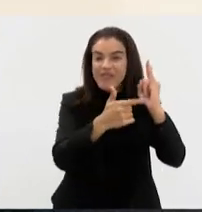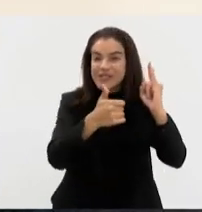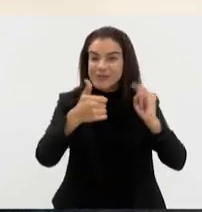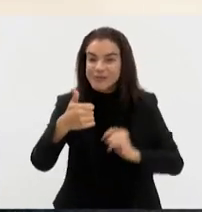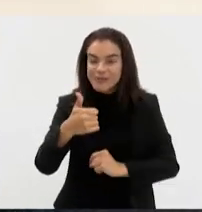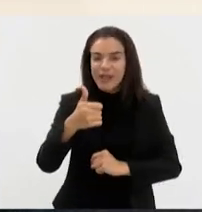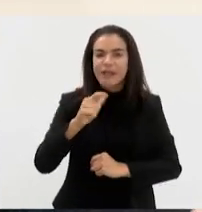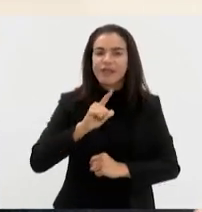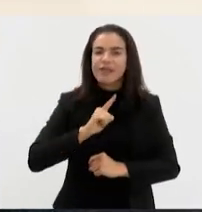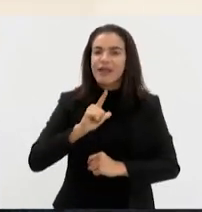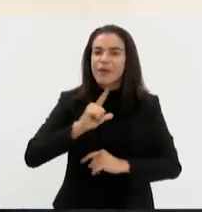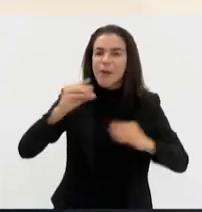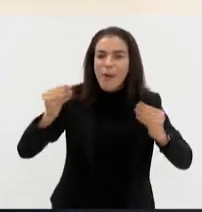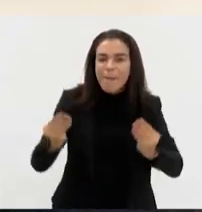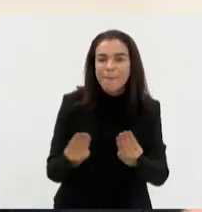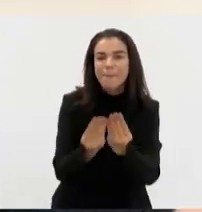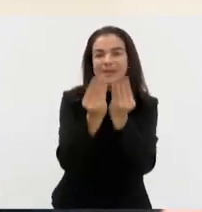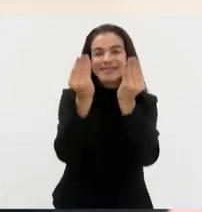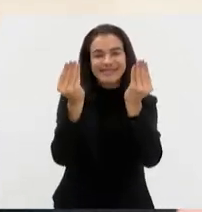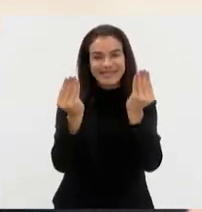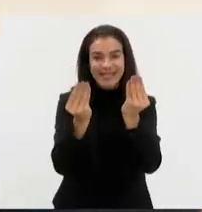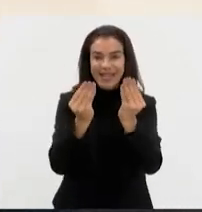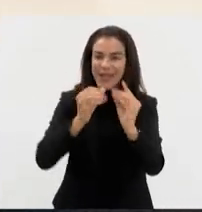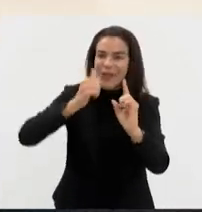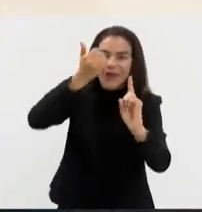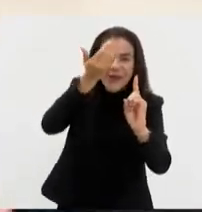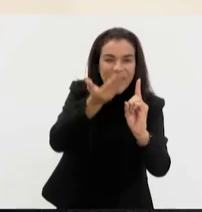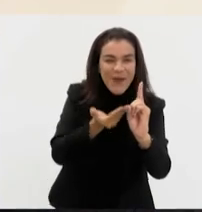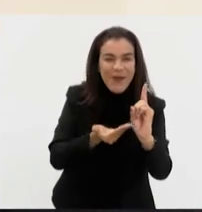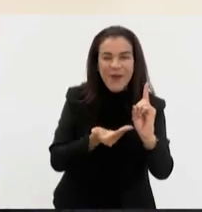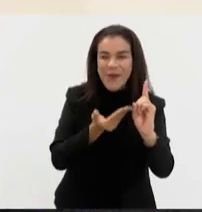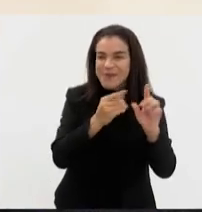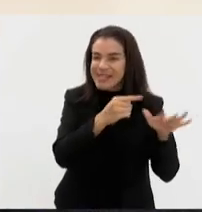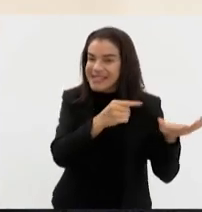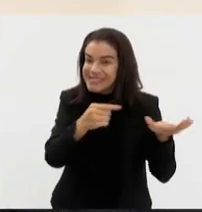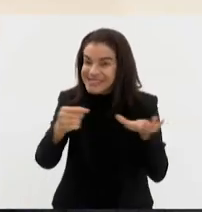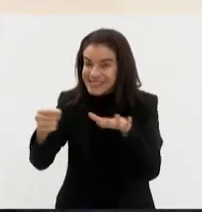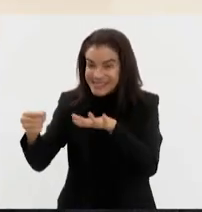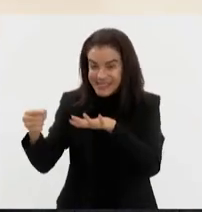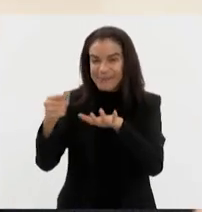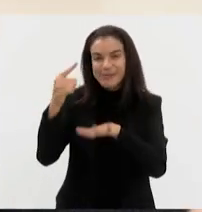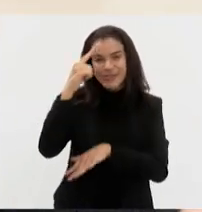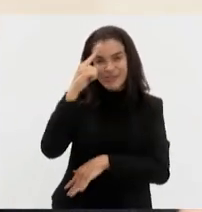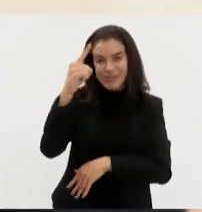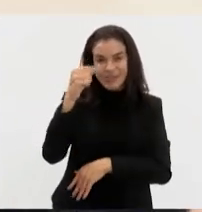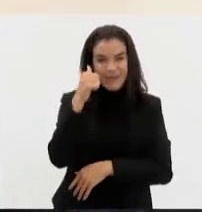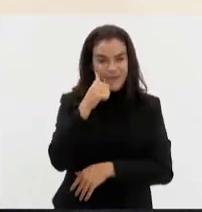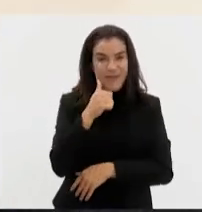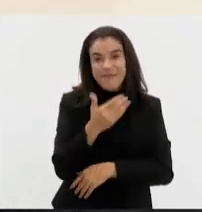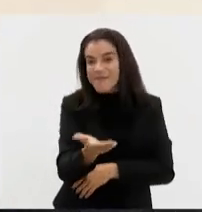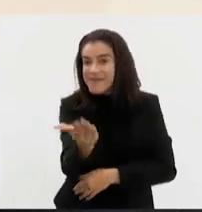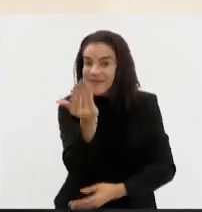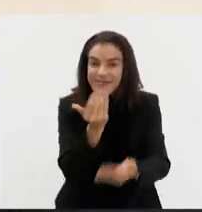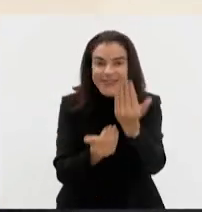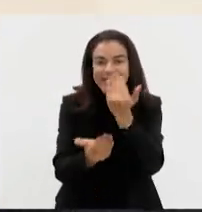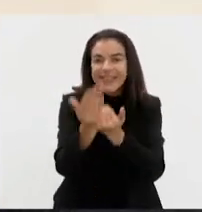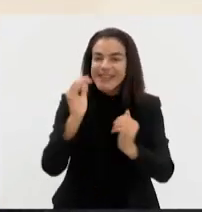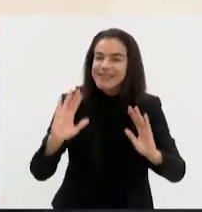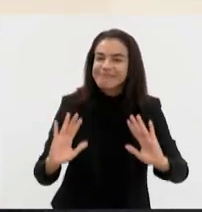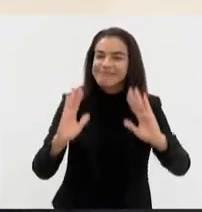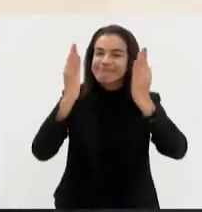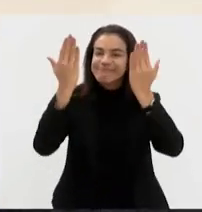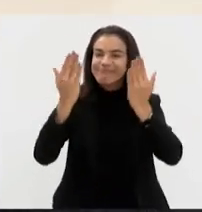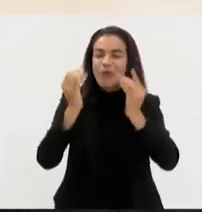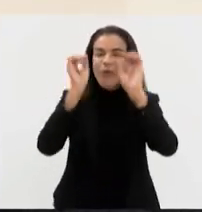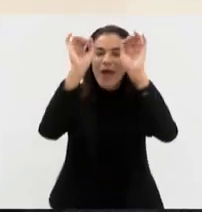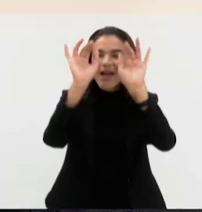Alerj, vai acontecer a missa em homenagem à semana e ao Dia da Mulher. Então venha celebrar conosco, receber uma